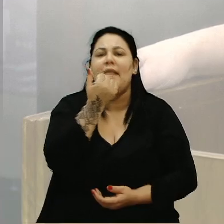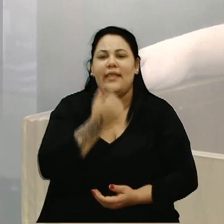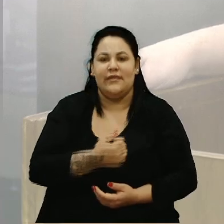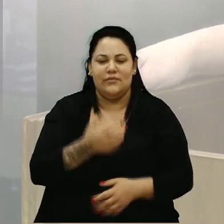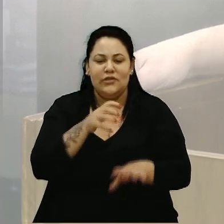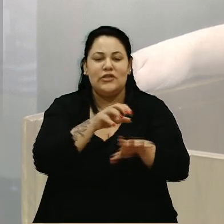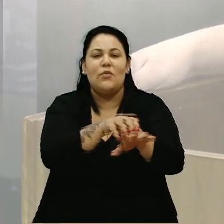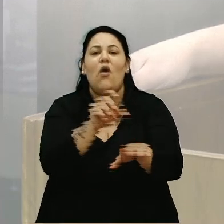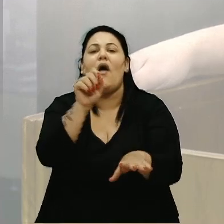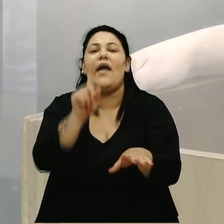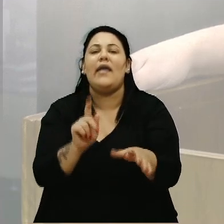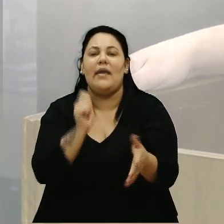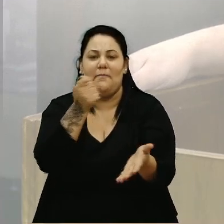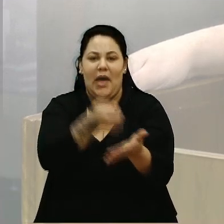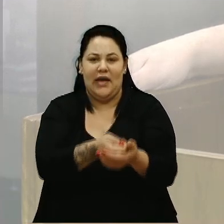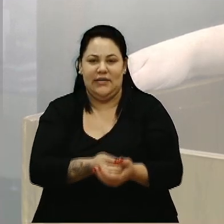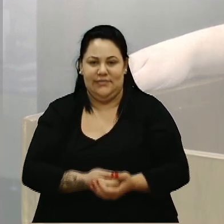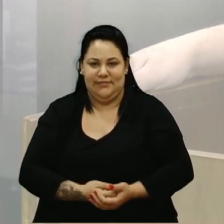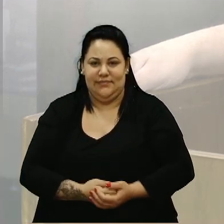é que paga?